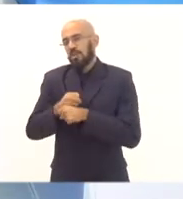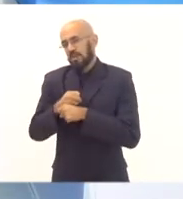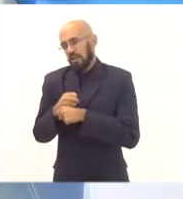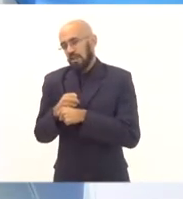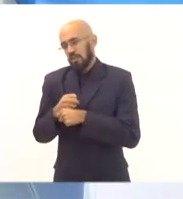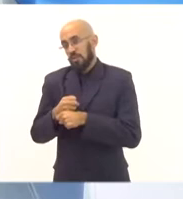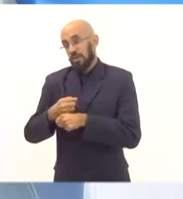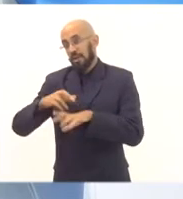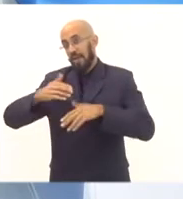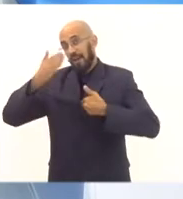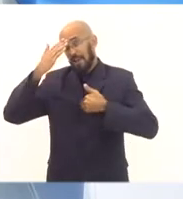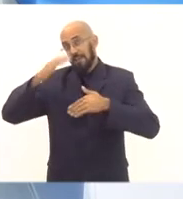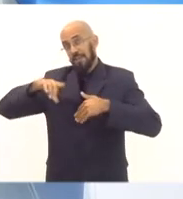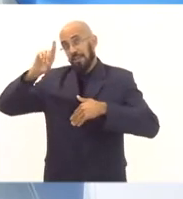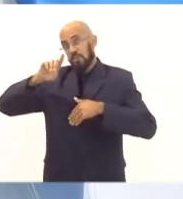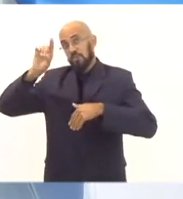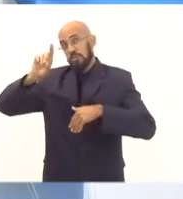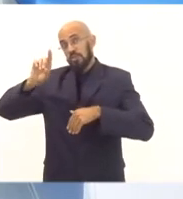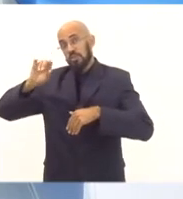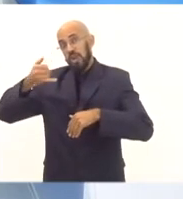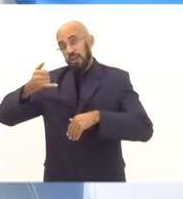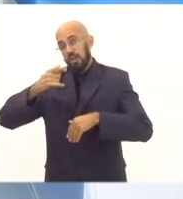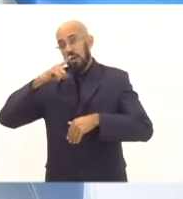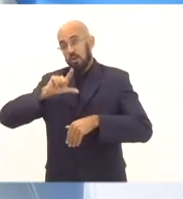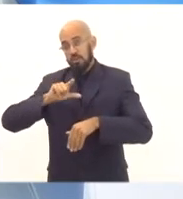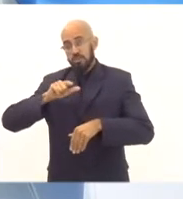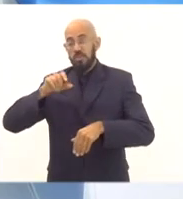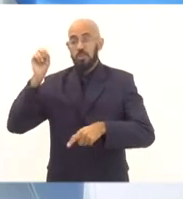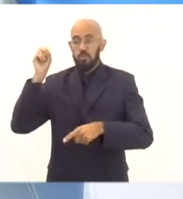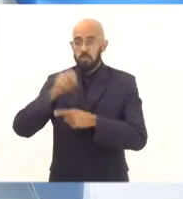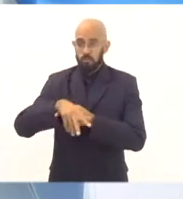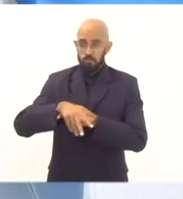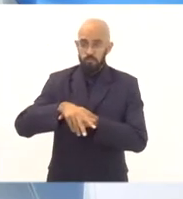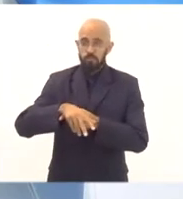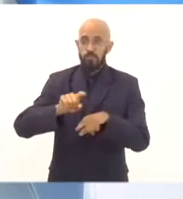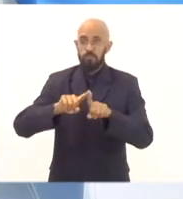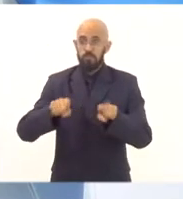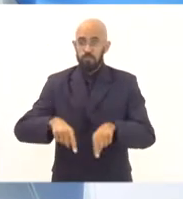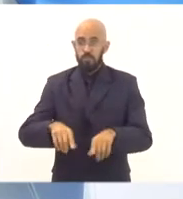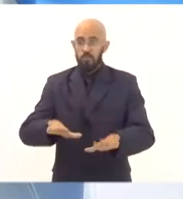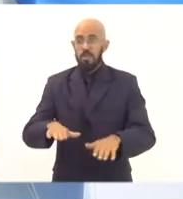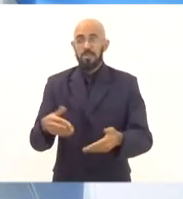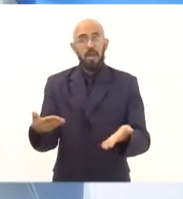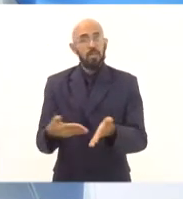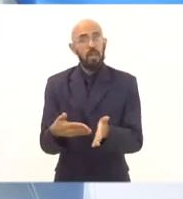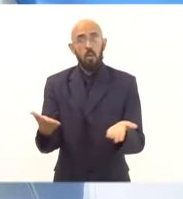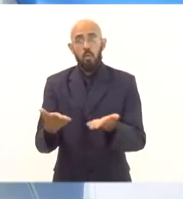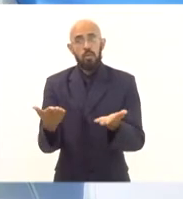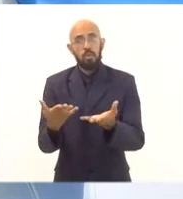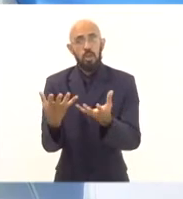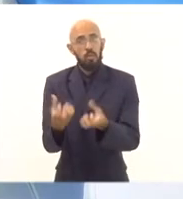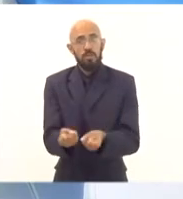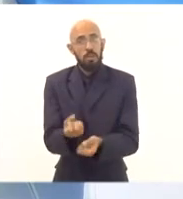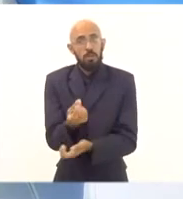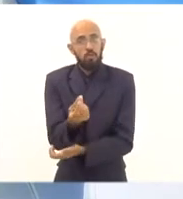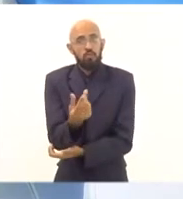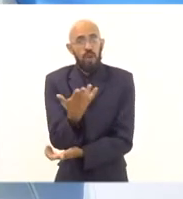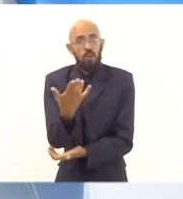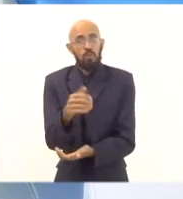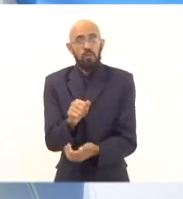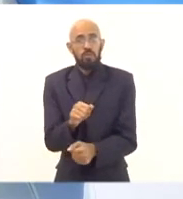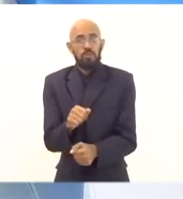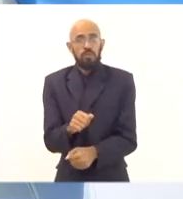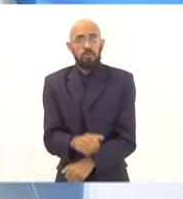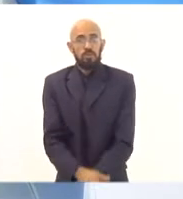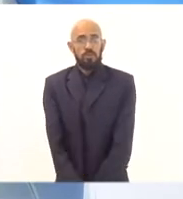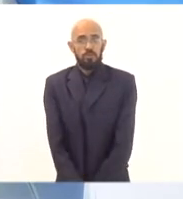janeiro ela está empregada mas até hoje não teve acesso aos valores depositados no mês em que ficou desempregada e contemplada pelos pele RJ